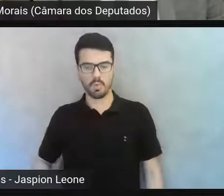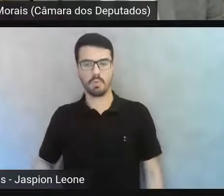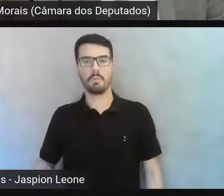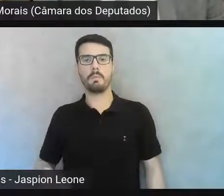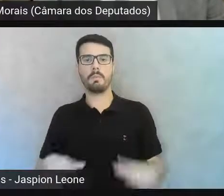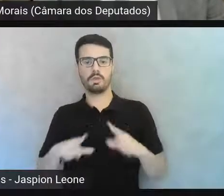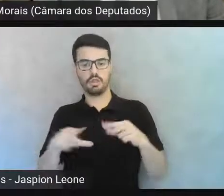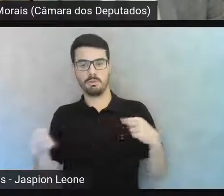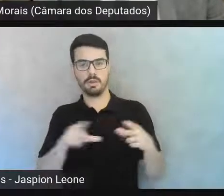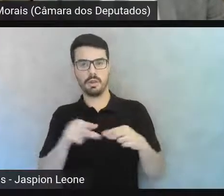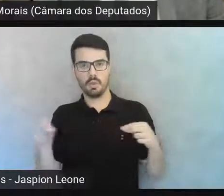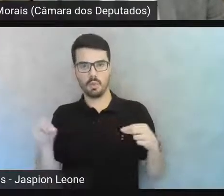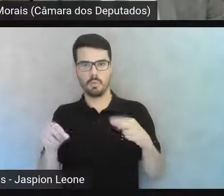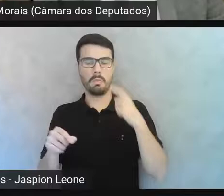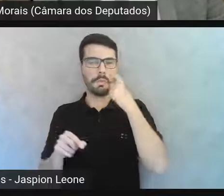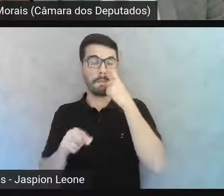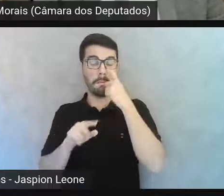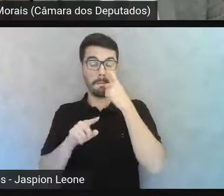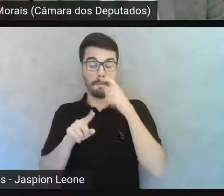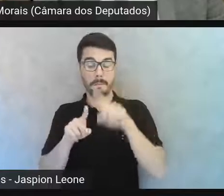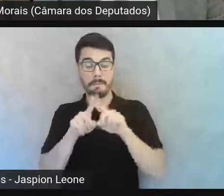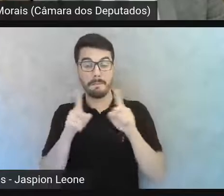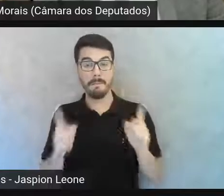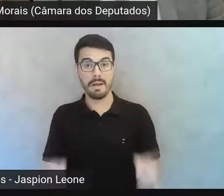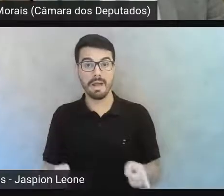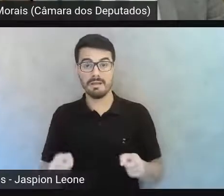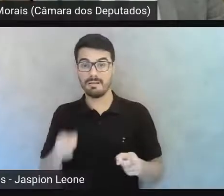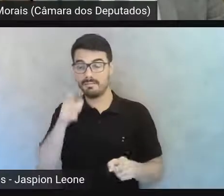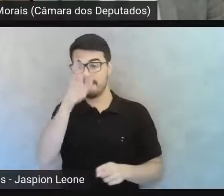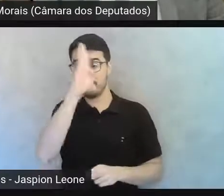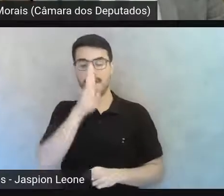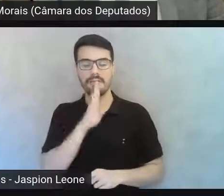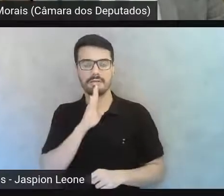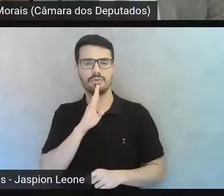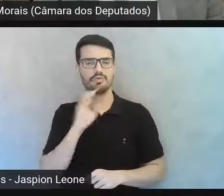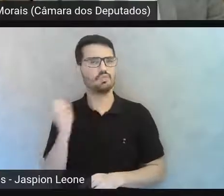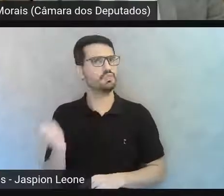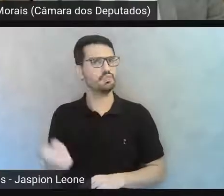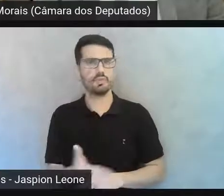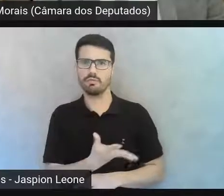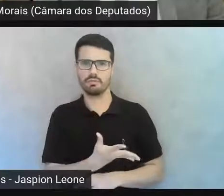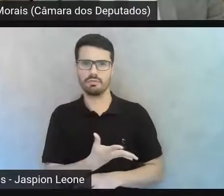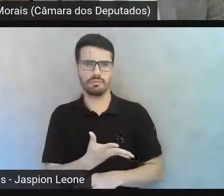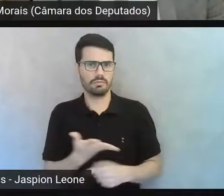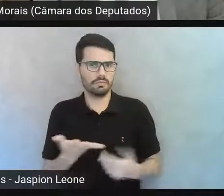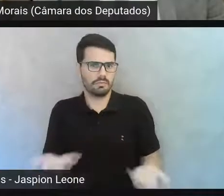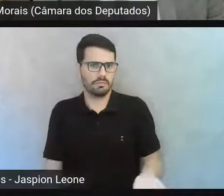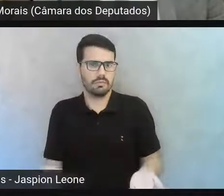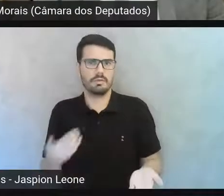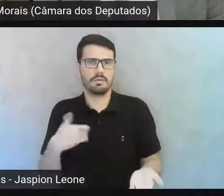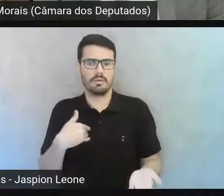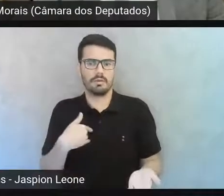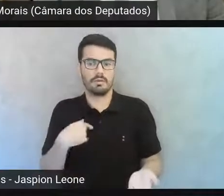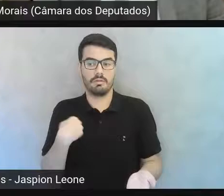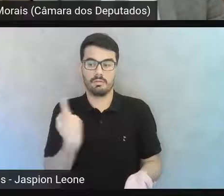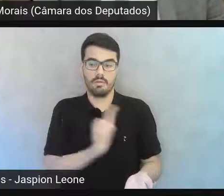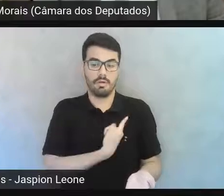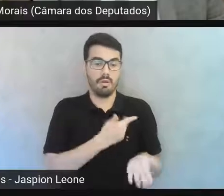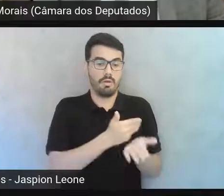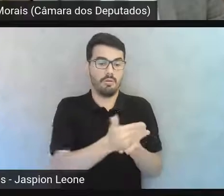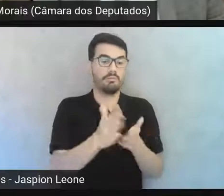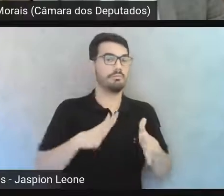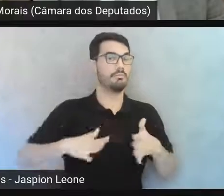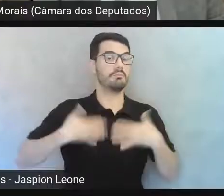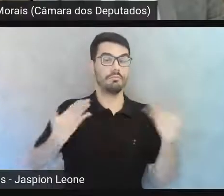mas no Brasil isto era uma novidade. Então, num primeiro momento, fomos pegos não só de